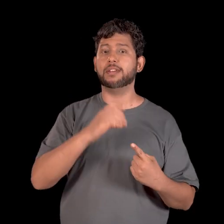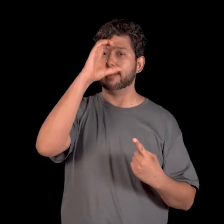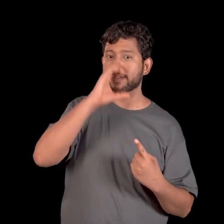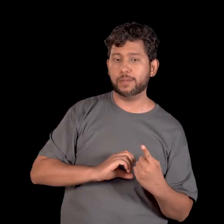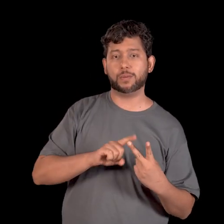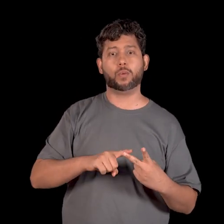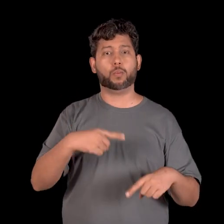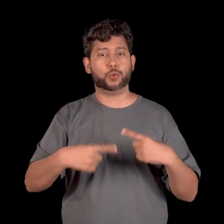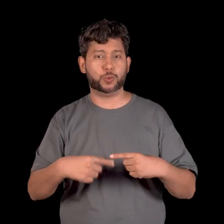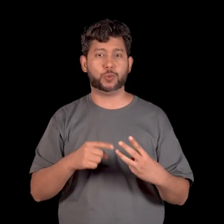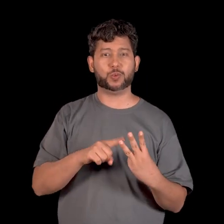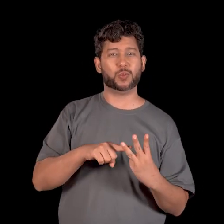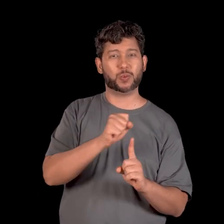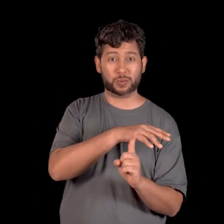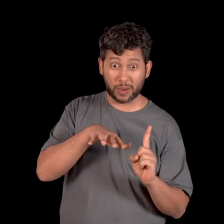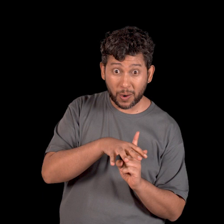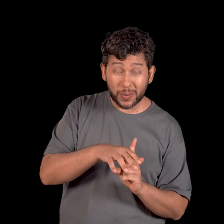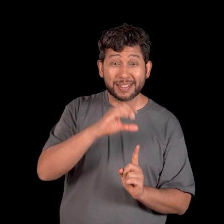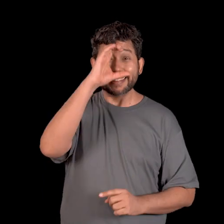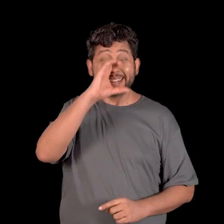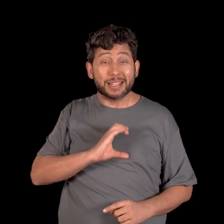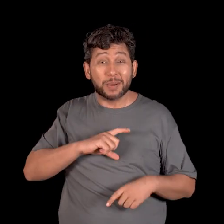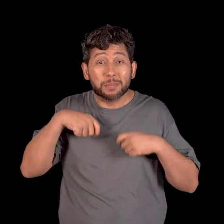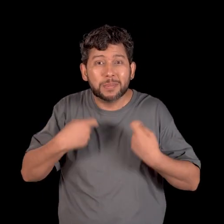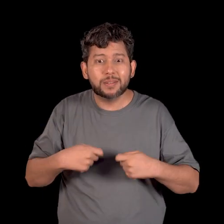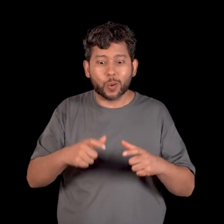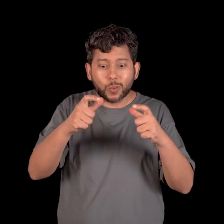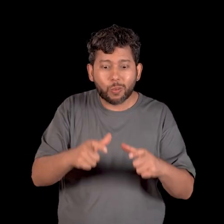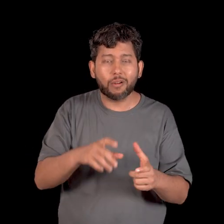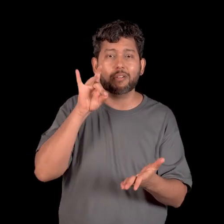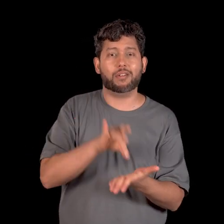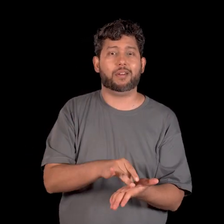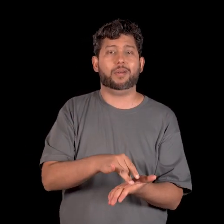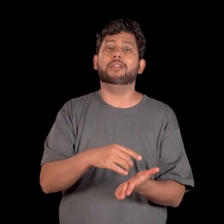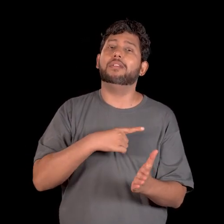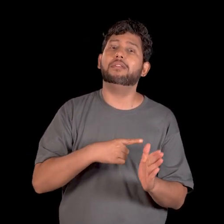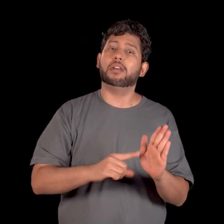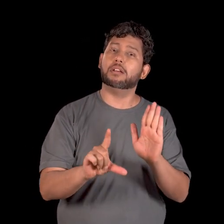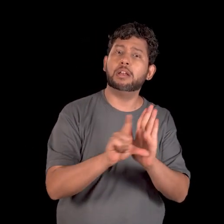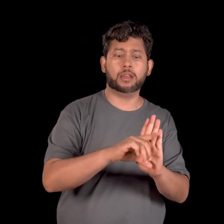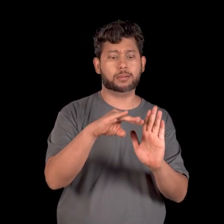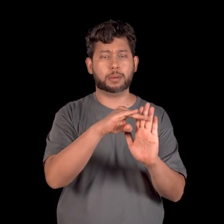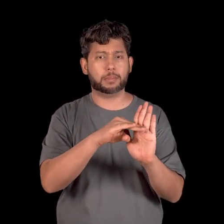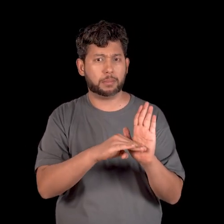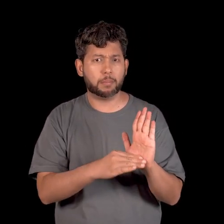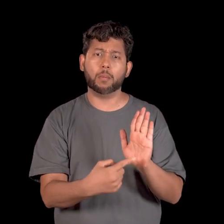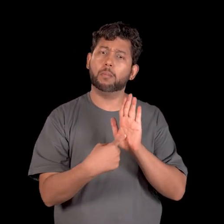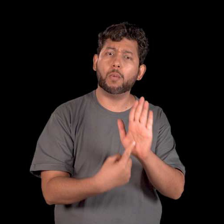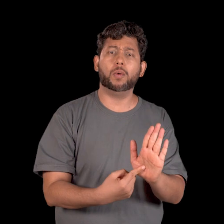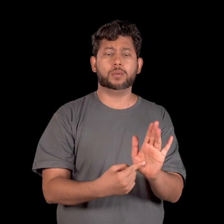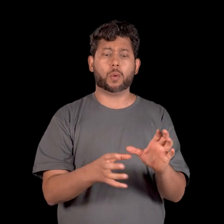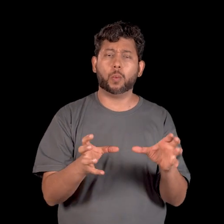desenvolvam: o civil, o político e o social, é necessário que a cidadania seja exercida em um lugar concreto, com